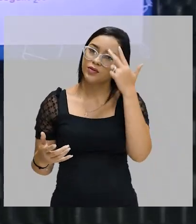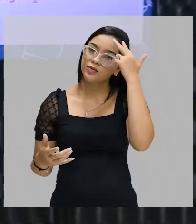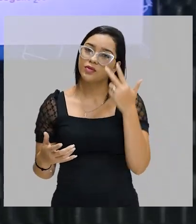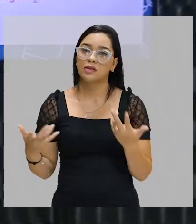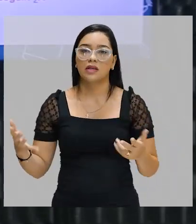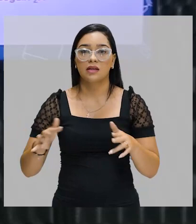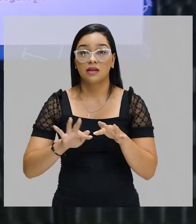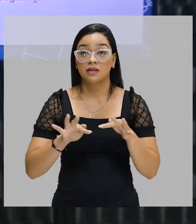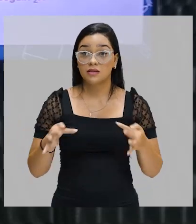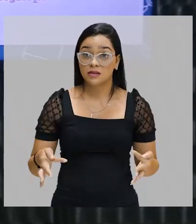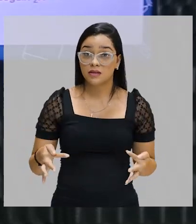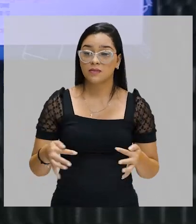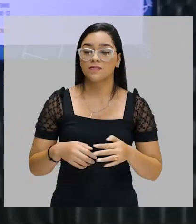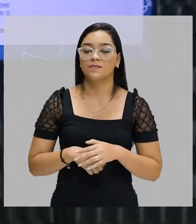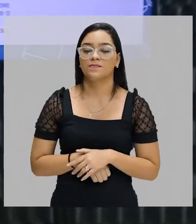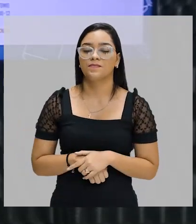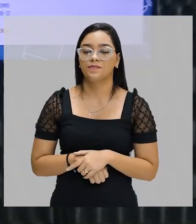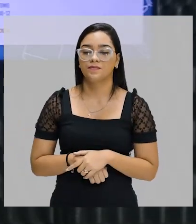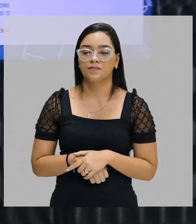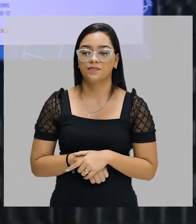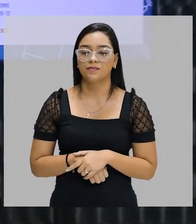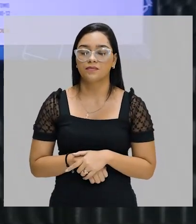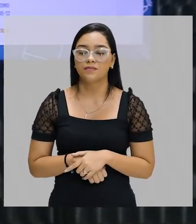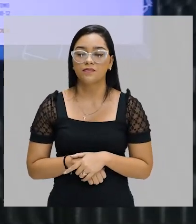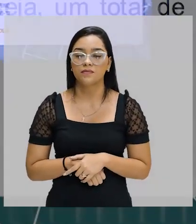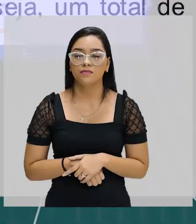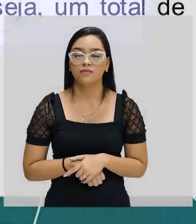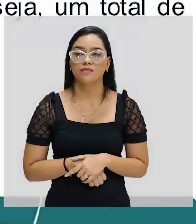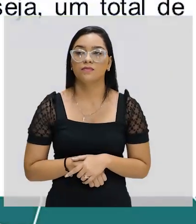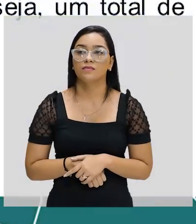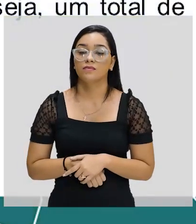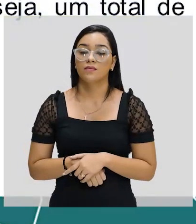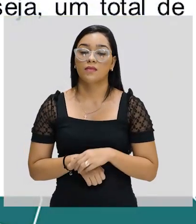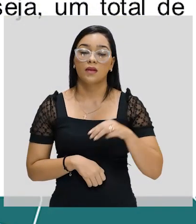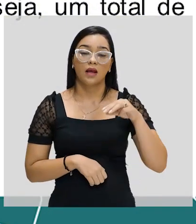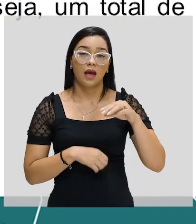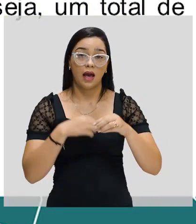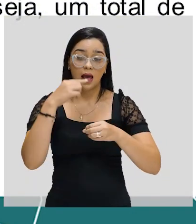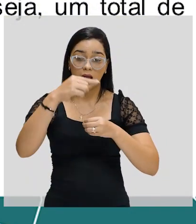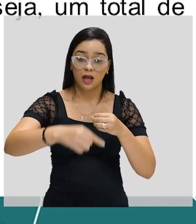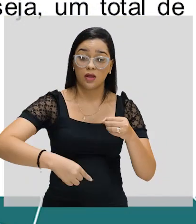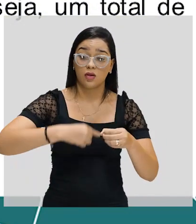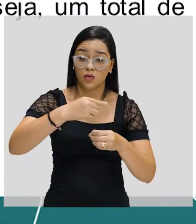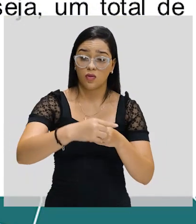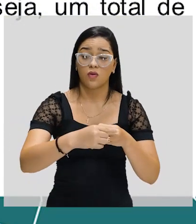Aí fica bem simples o entendimento, ok? A massa atômica,